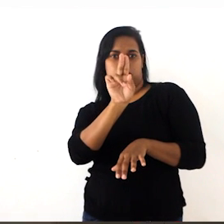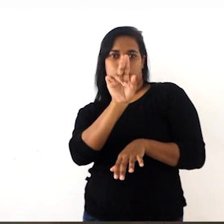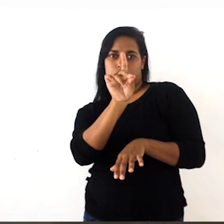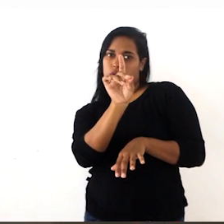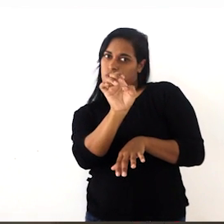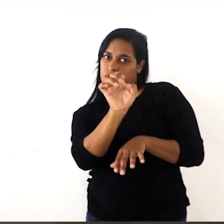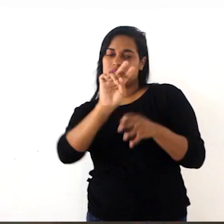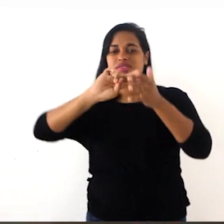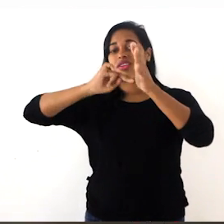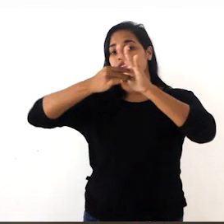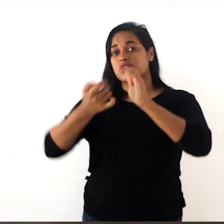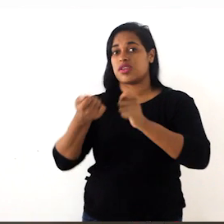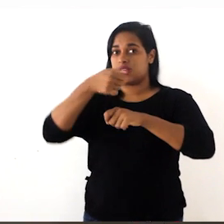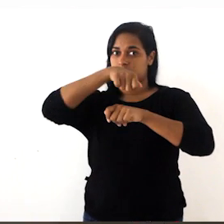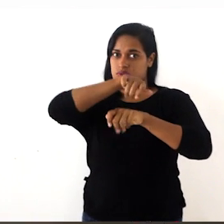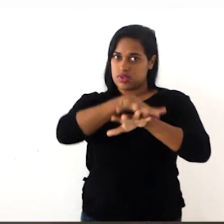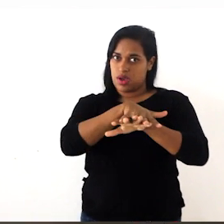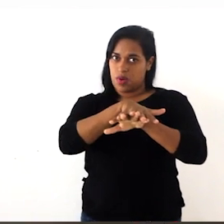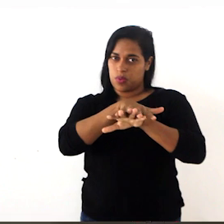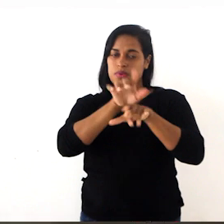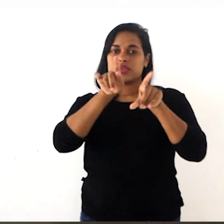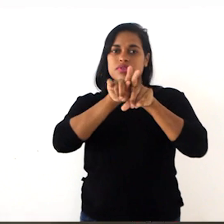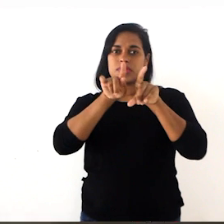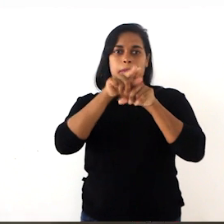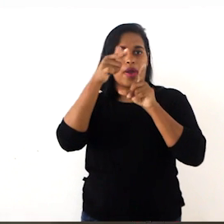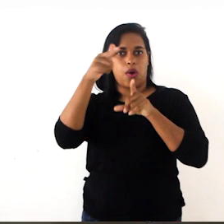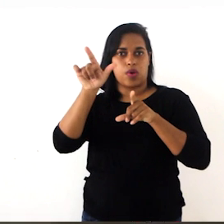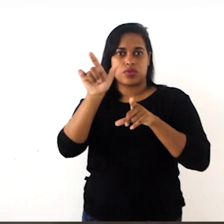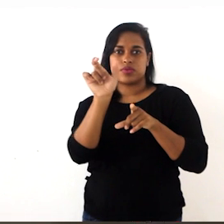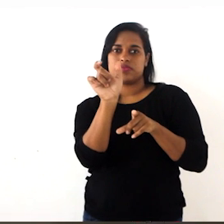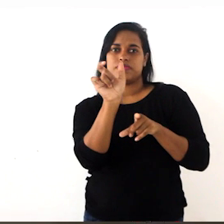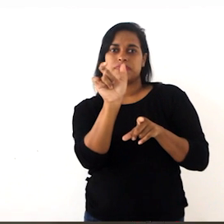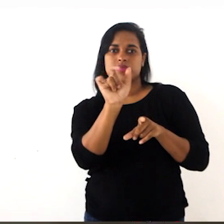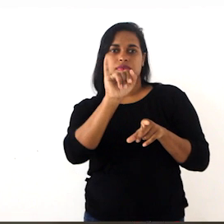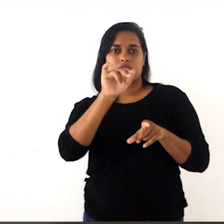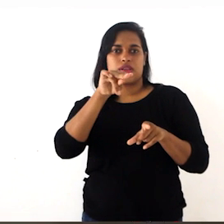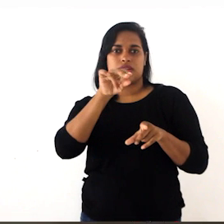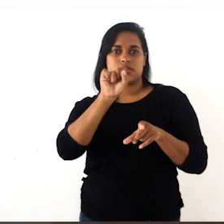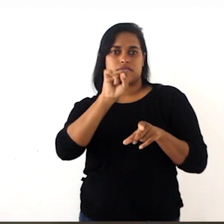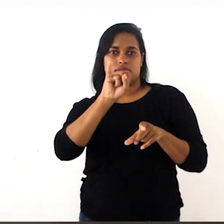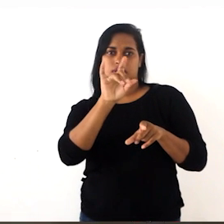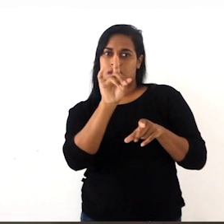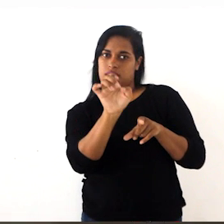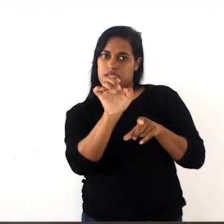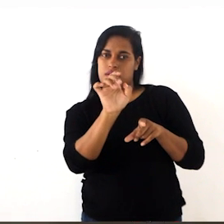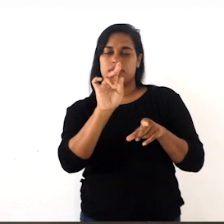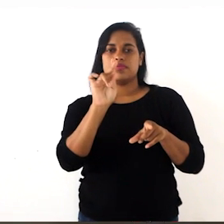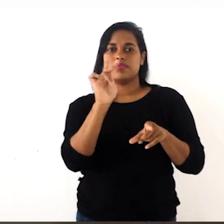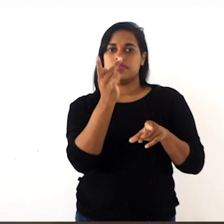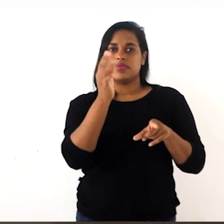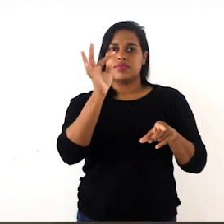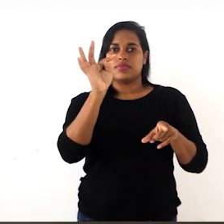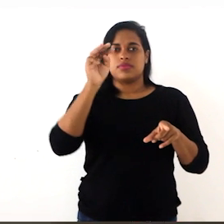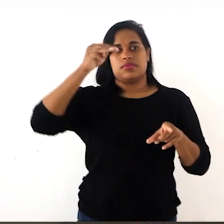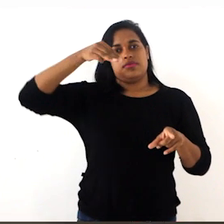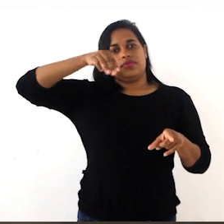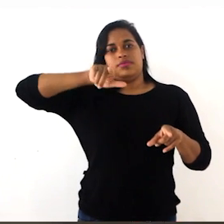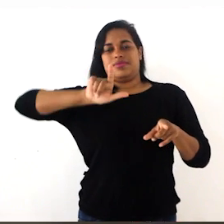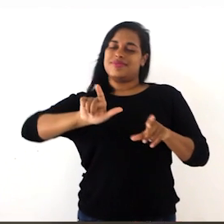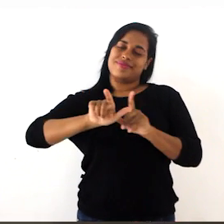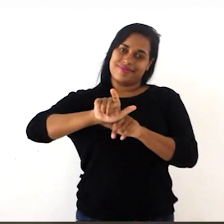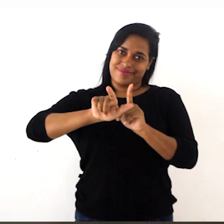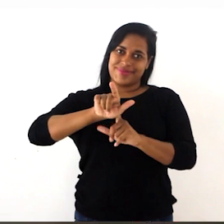o arquivo deve ser .php, mas ele vai pegar esse conteúdo, que pode ser só HTML, só PHP, o que for, e